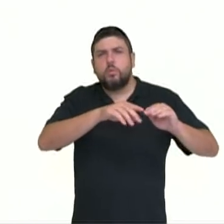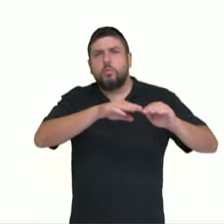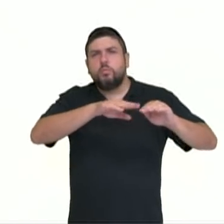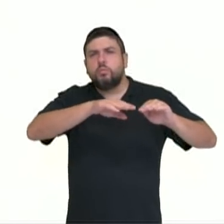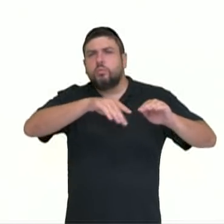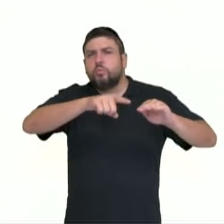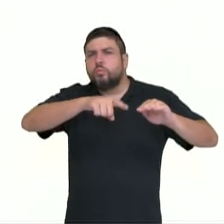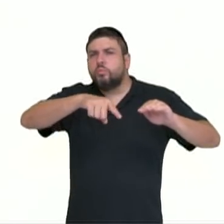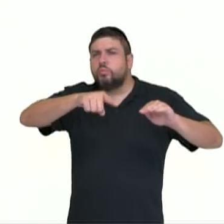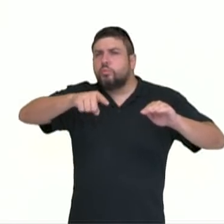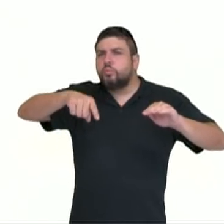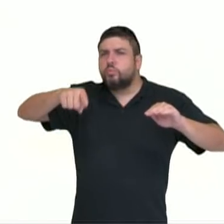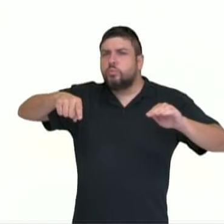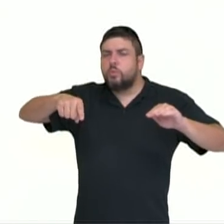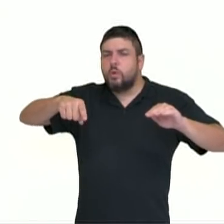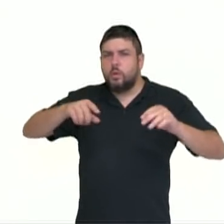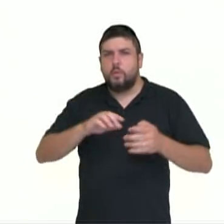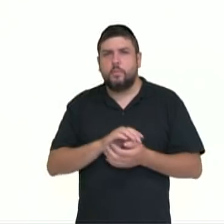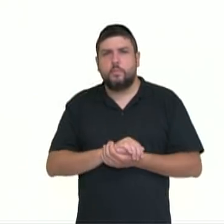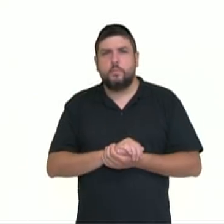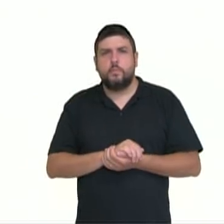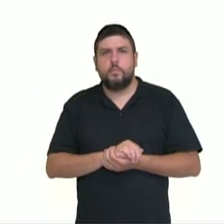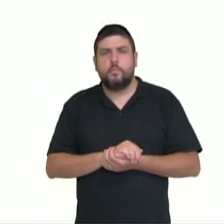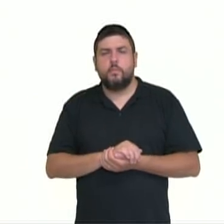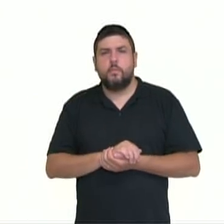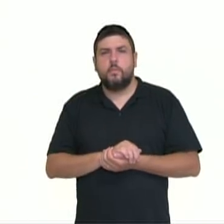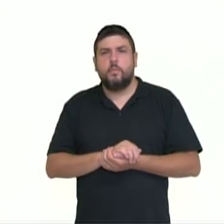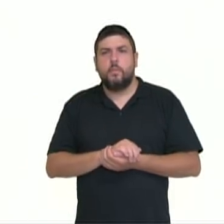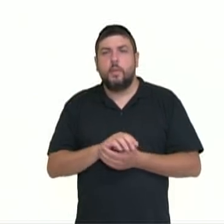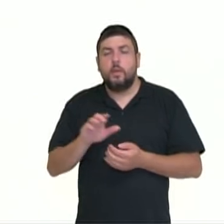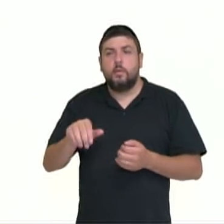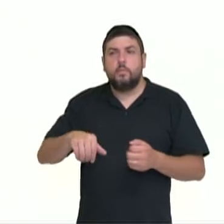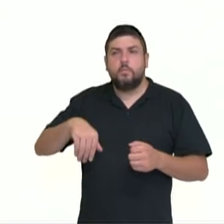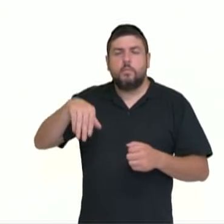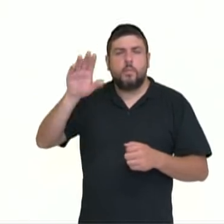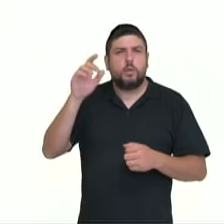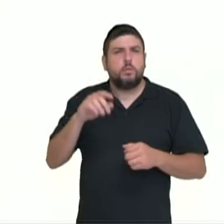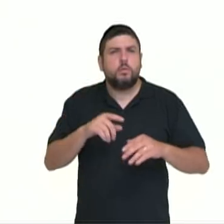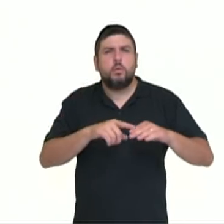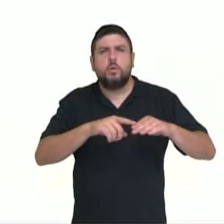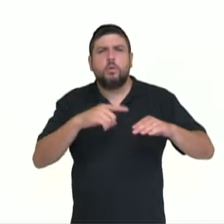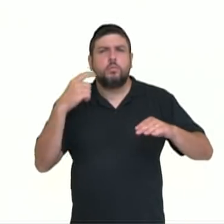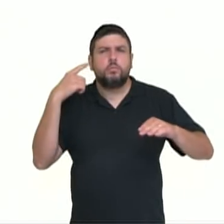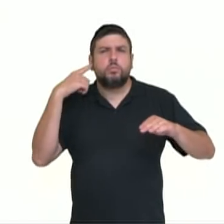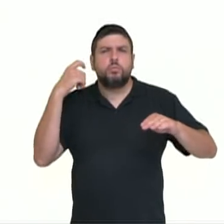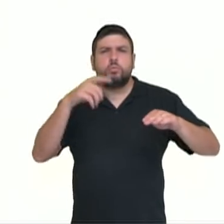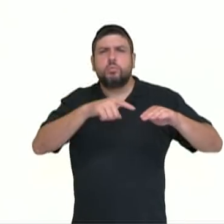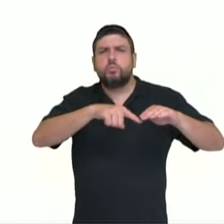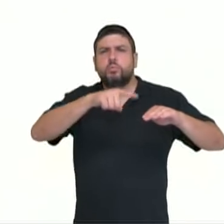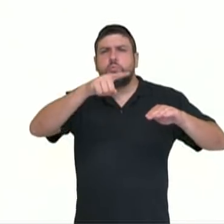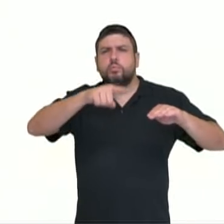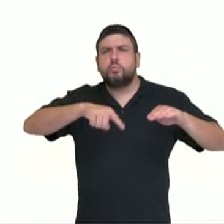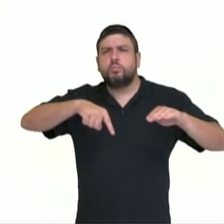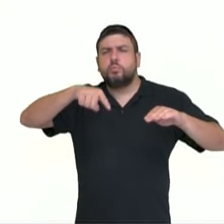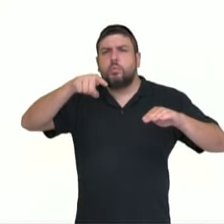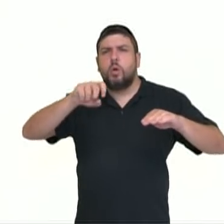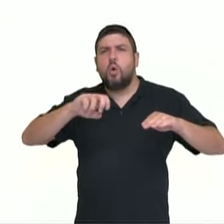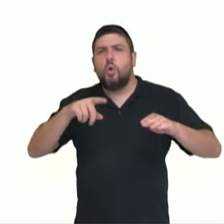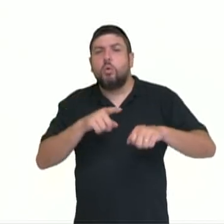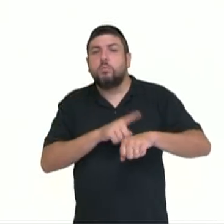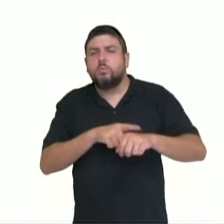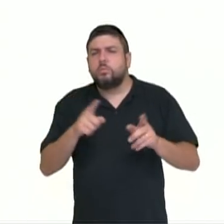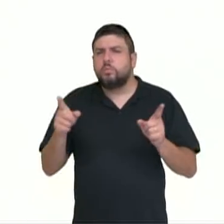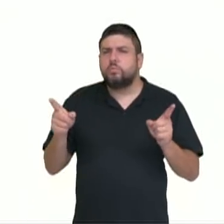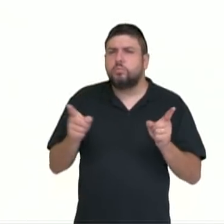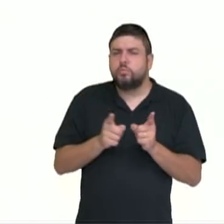Os sons mais longos podem ser mais longos ou os sons podem ser mais curtos. Vamos verificar